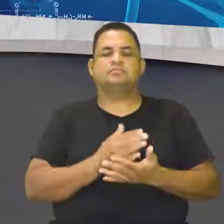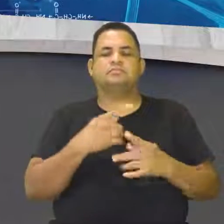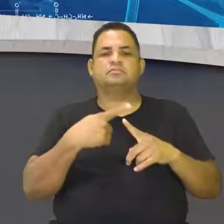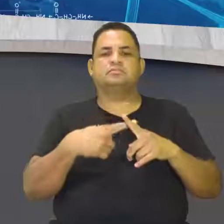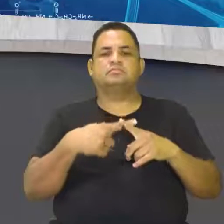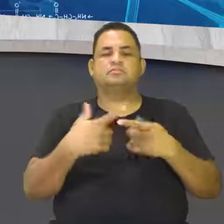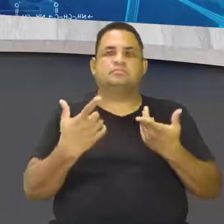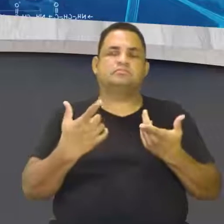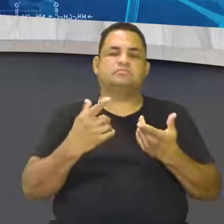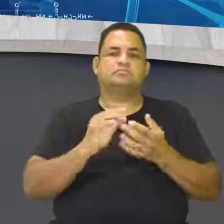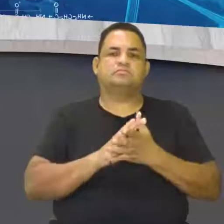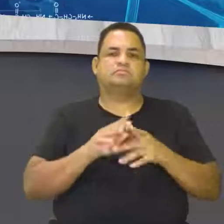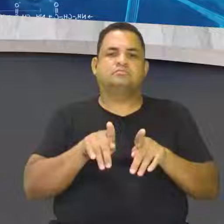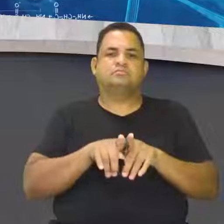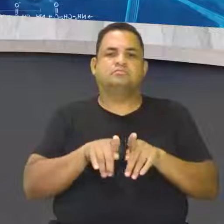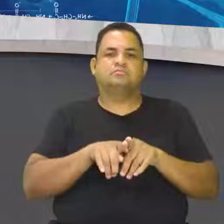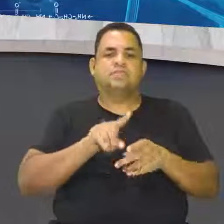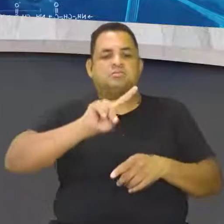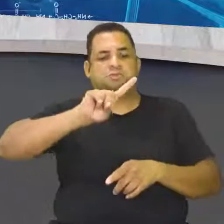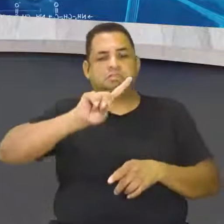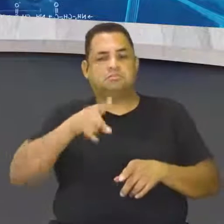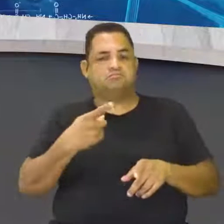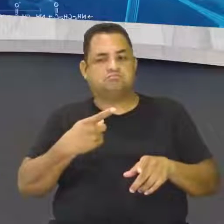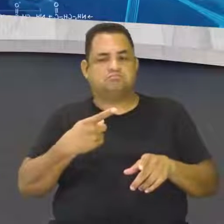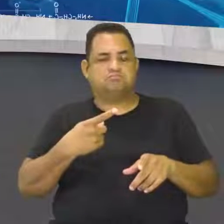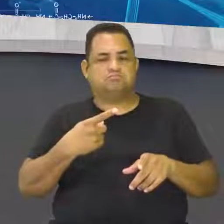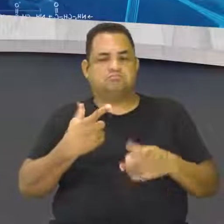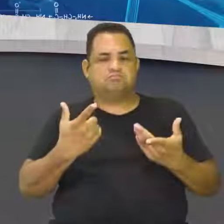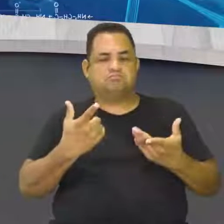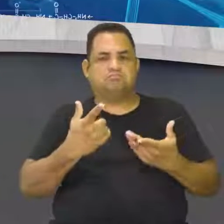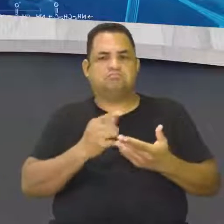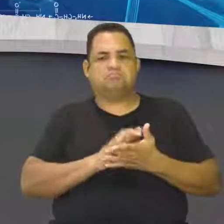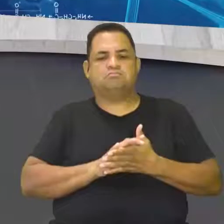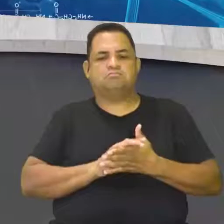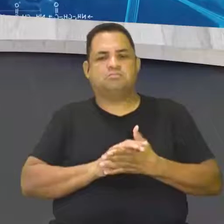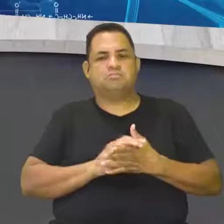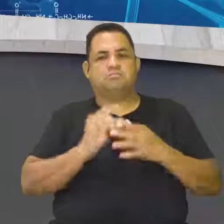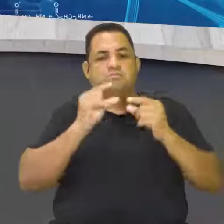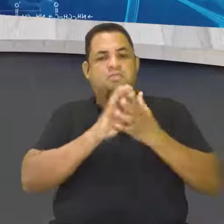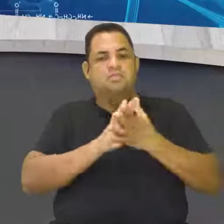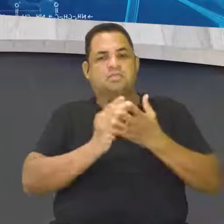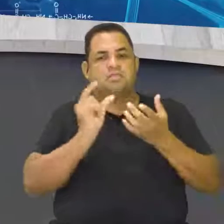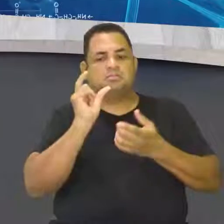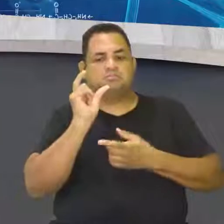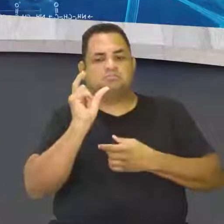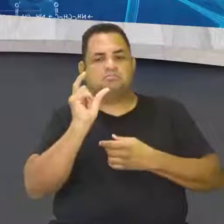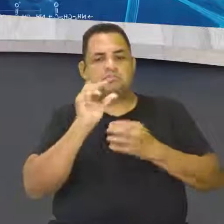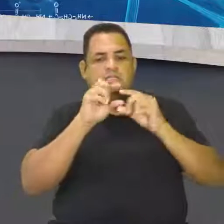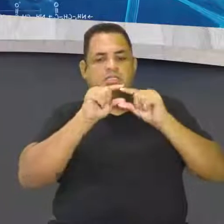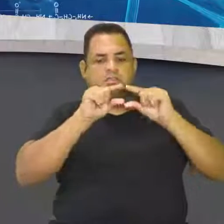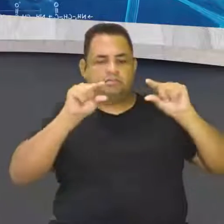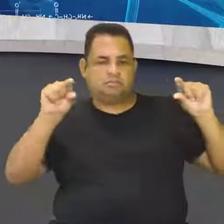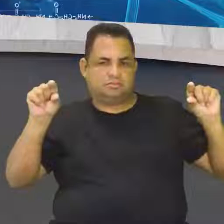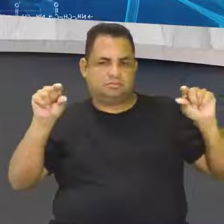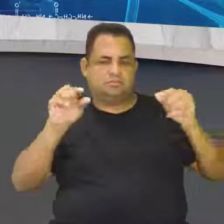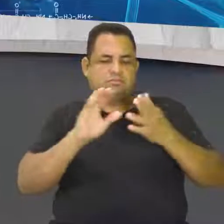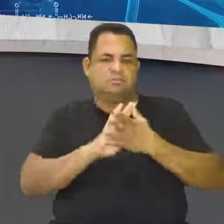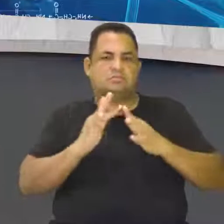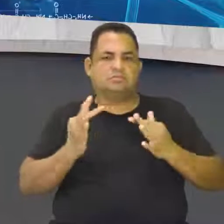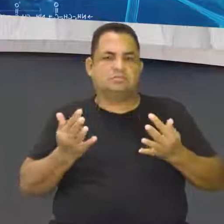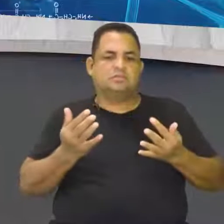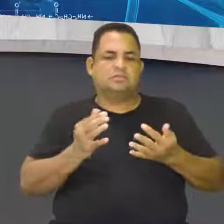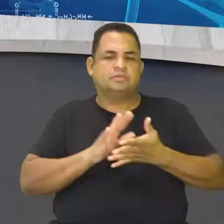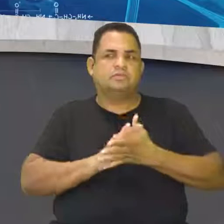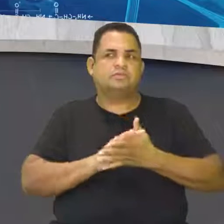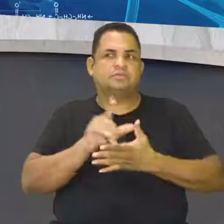quem sabe, até mesmo uma vírgula naquela expressão, você finda assinalando